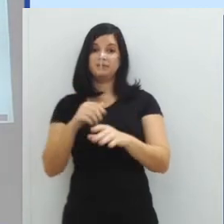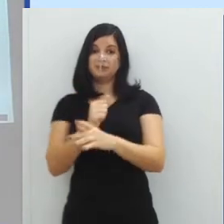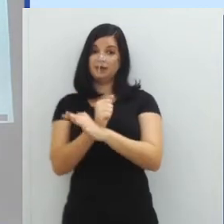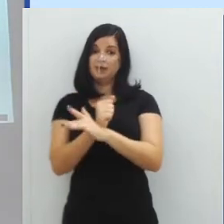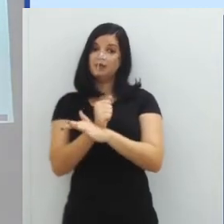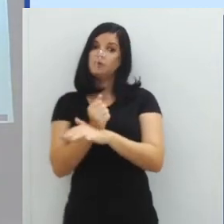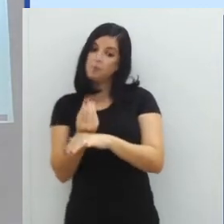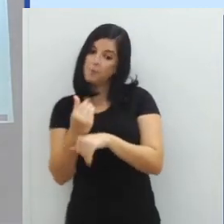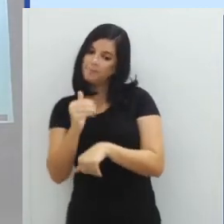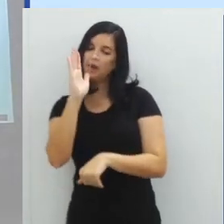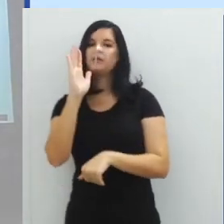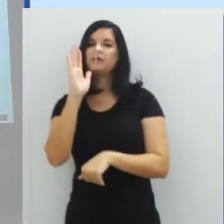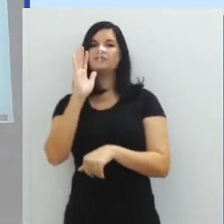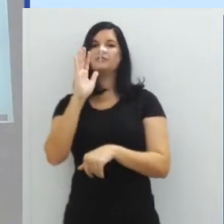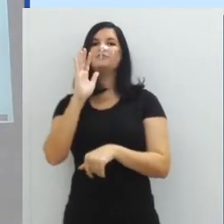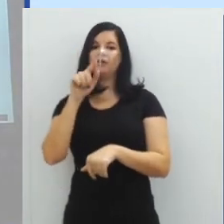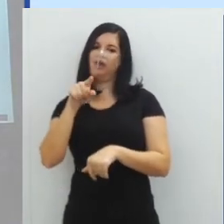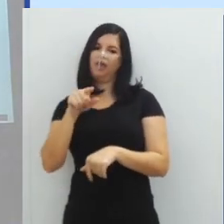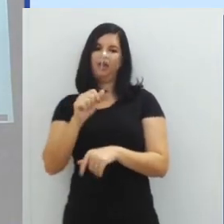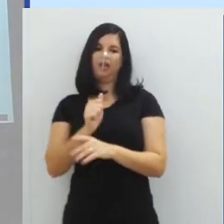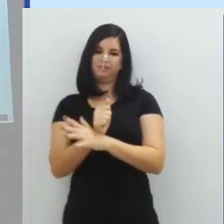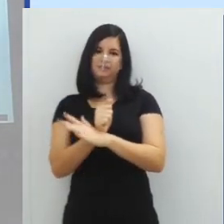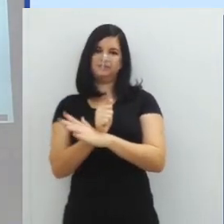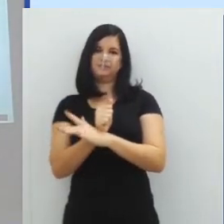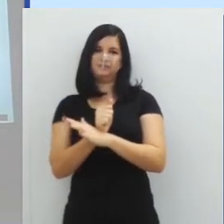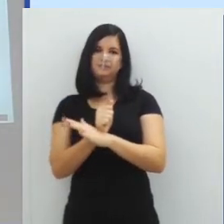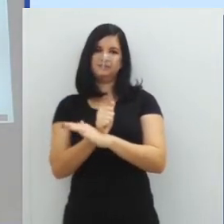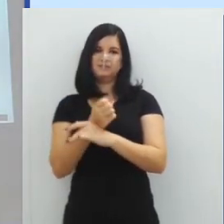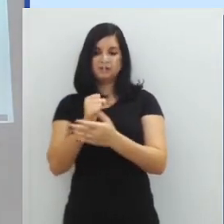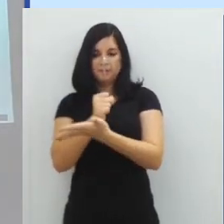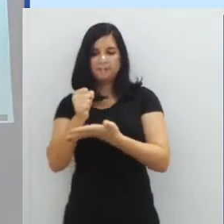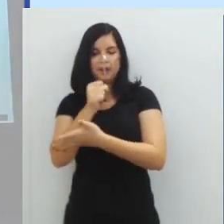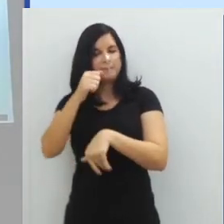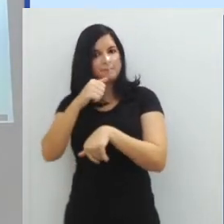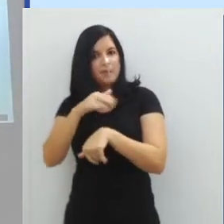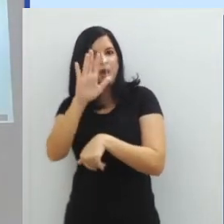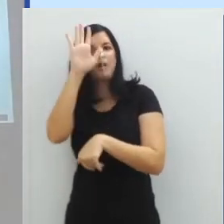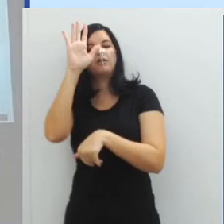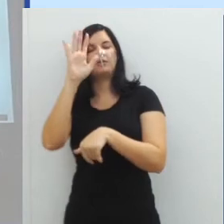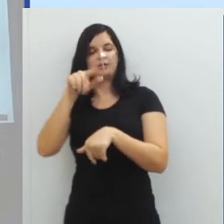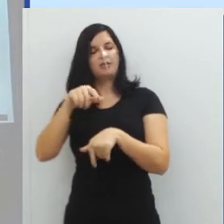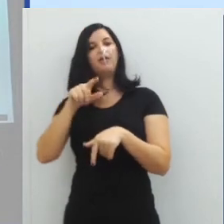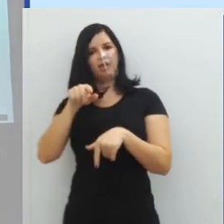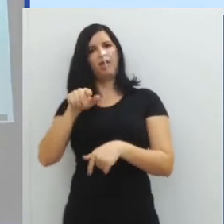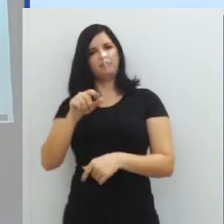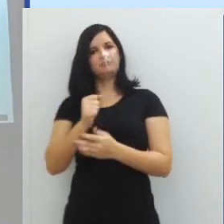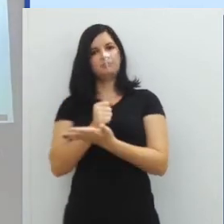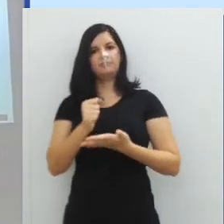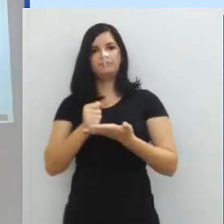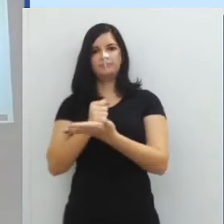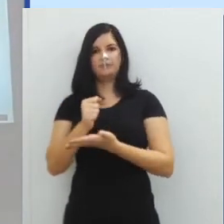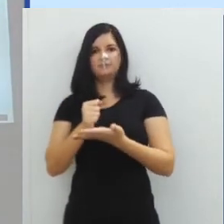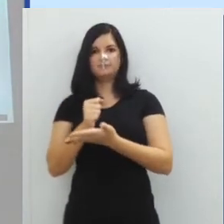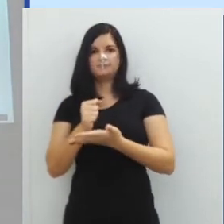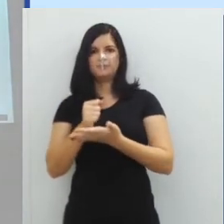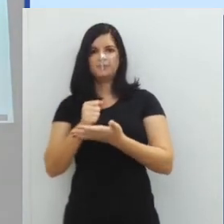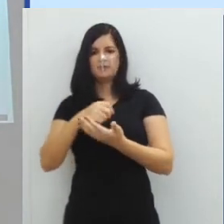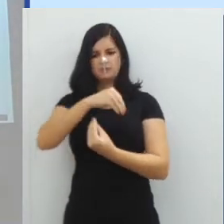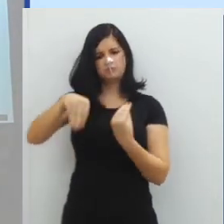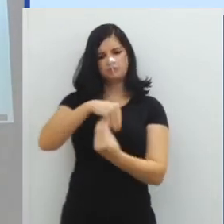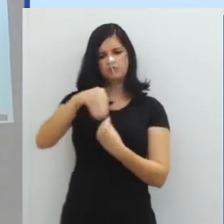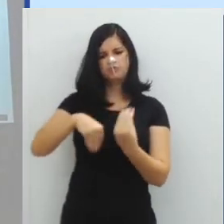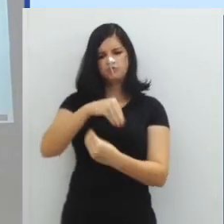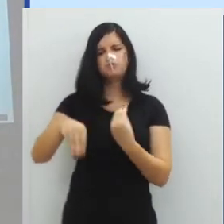ácido, eu vou ter uma solução ácida. Se eu tiver um excesso de base, eu vou ter uma solução básica. E se eu misturar os dois em